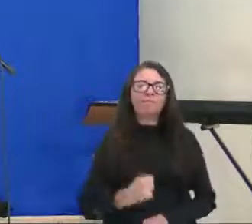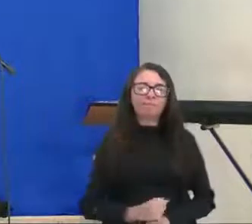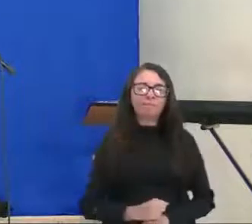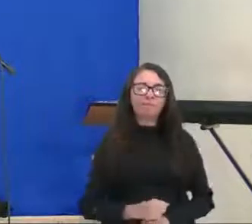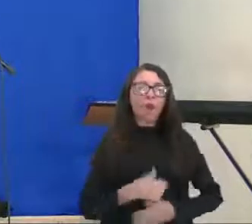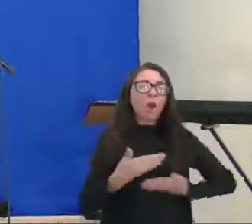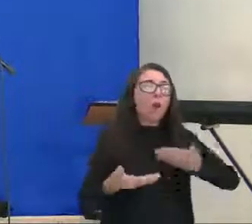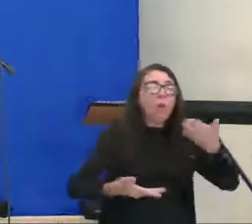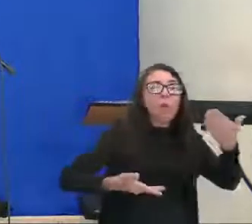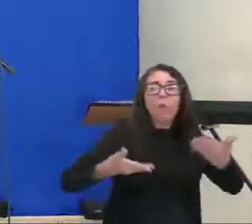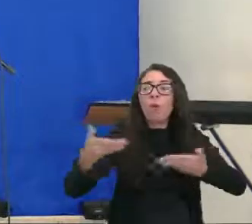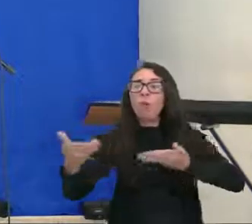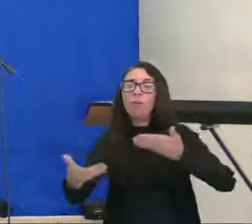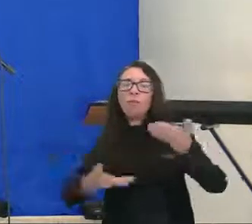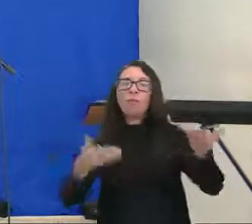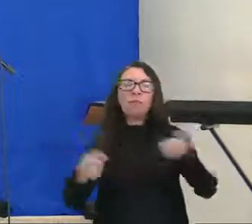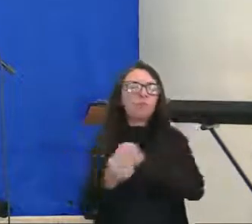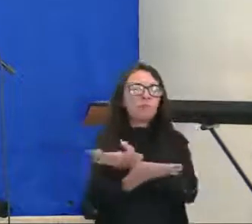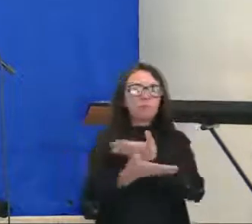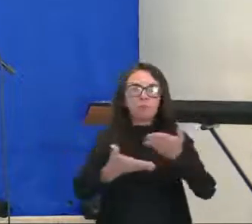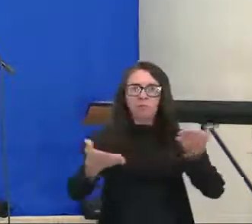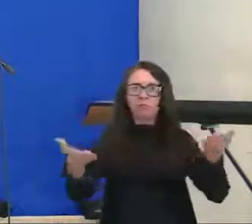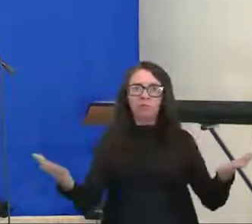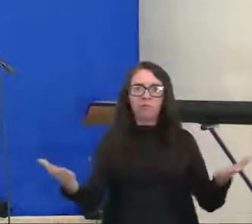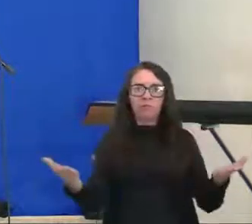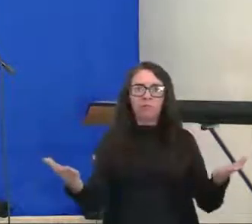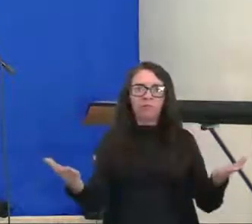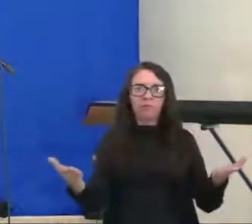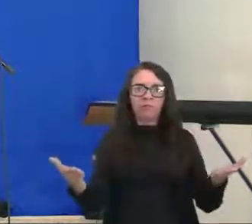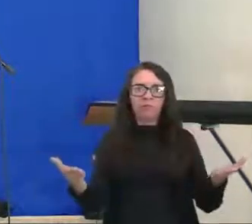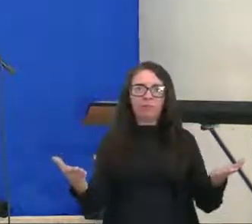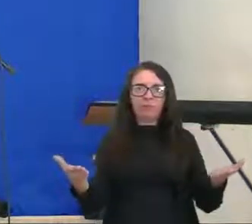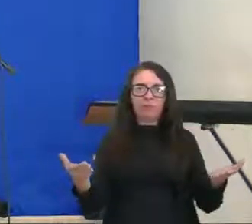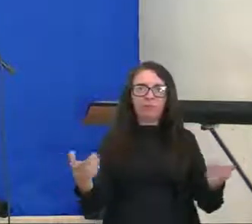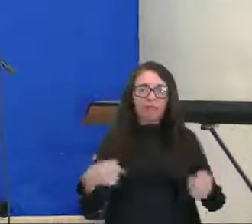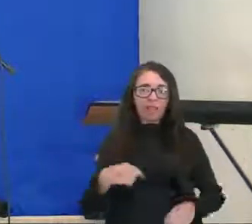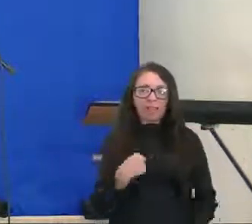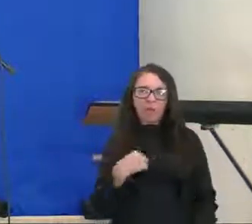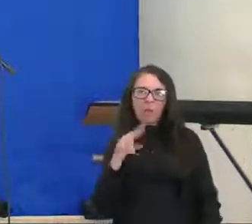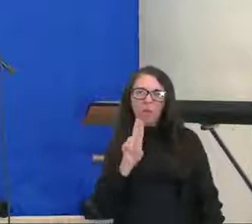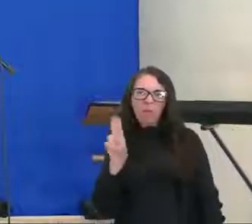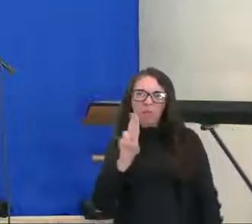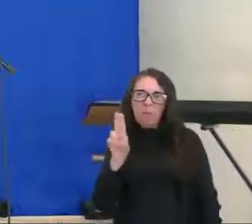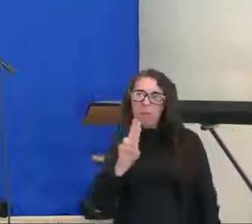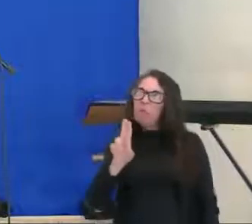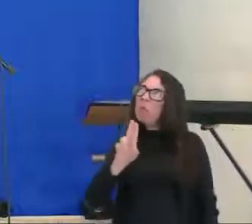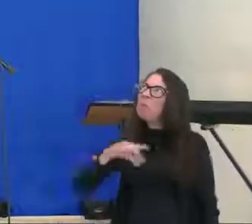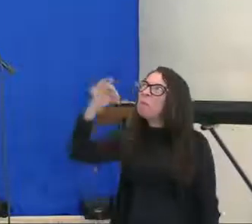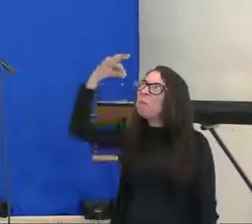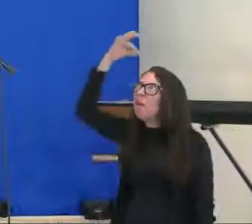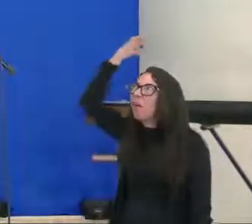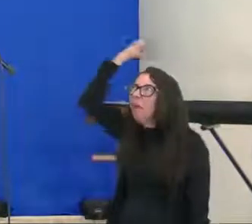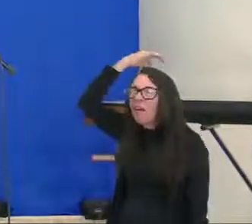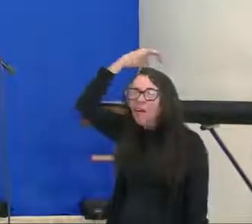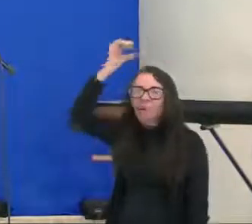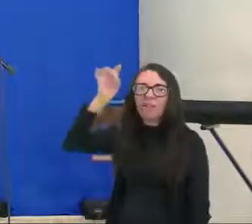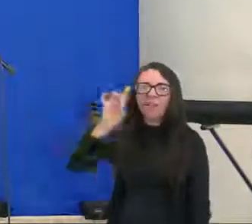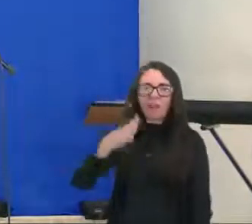particular. Então, cabe aqui a gente ressaltar aqui um comentário a respeito disso,